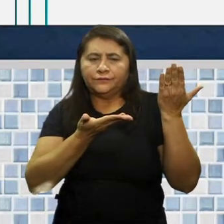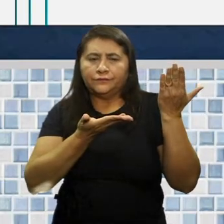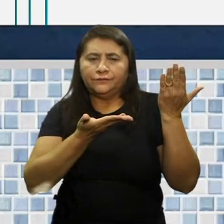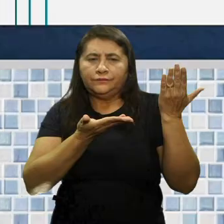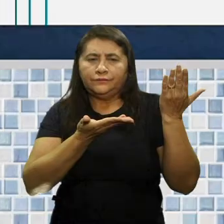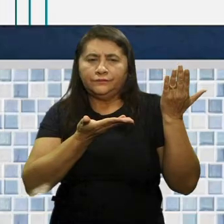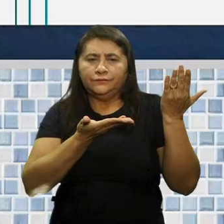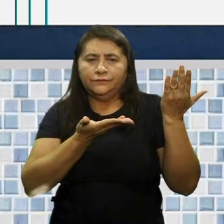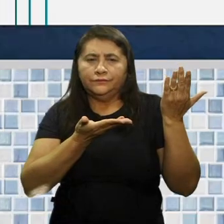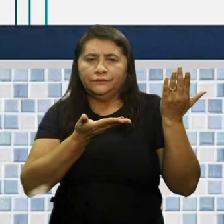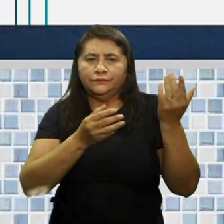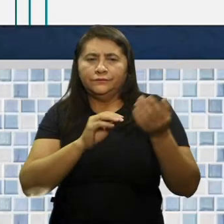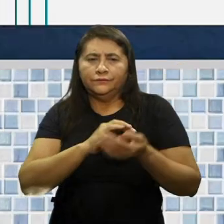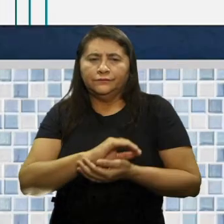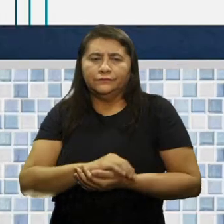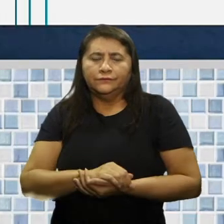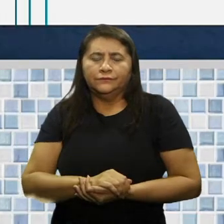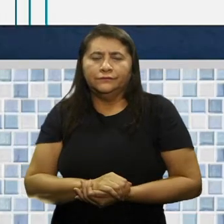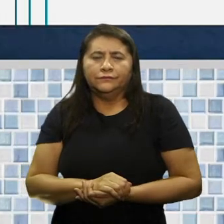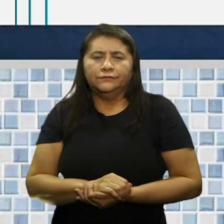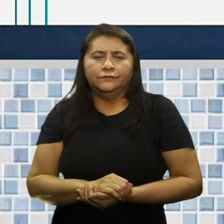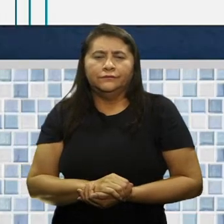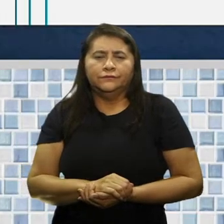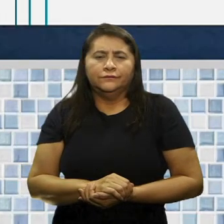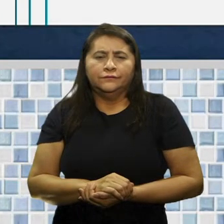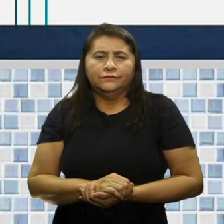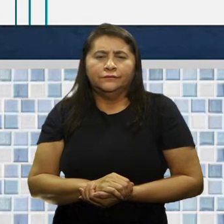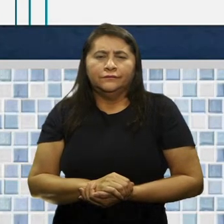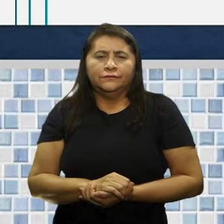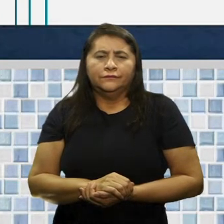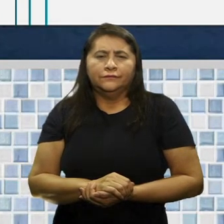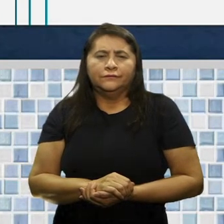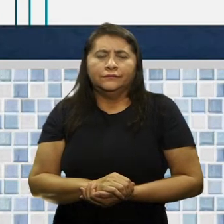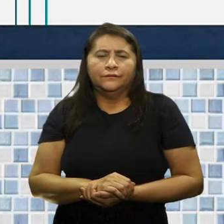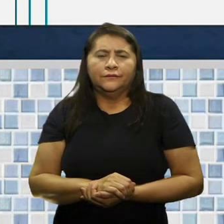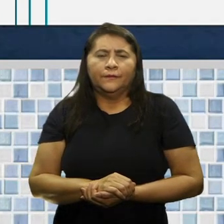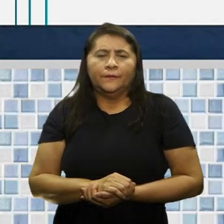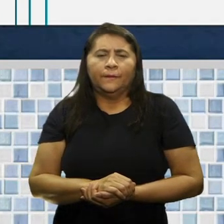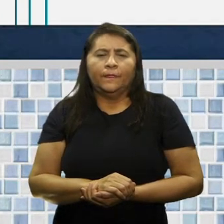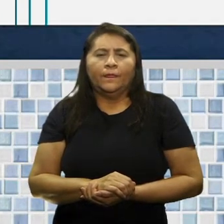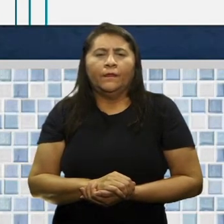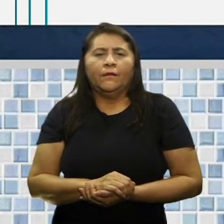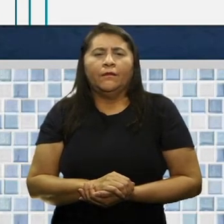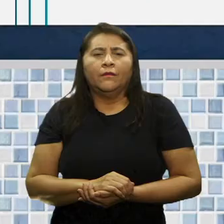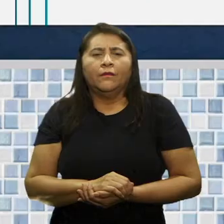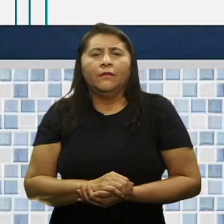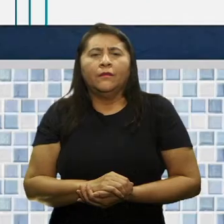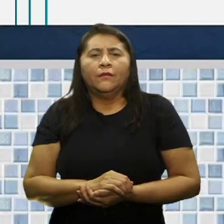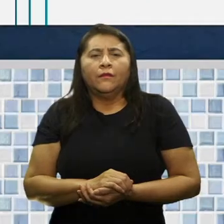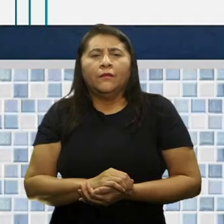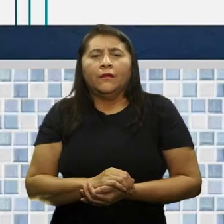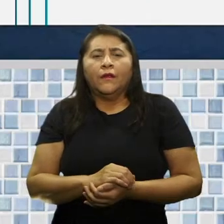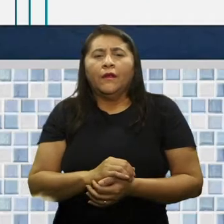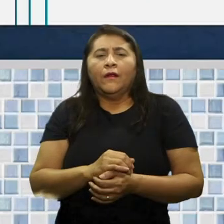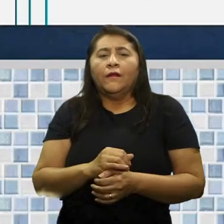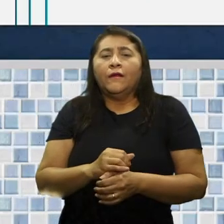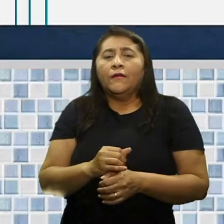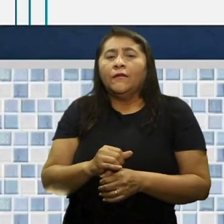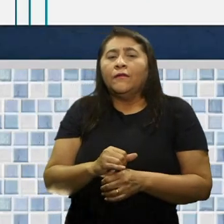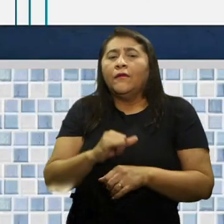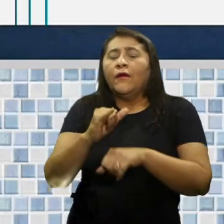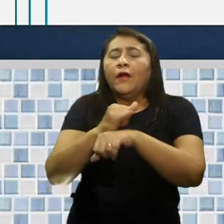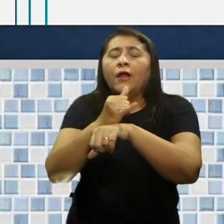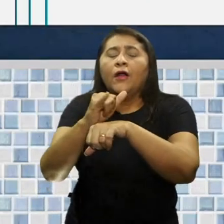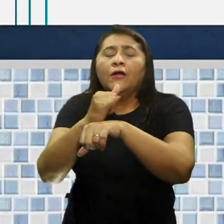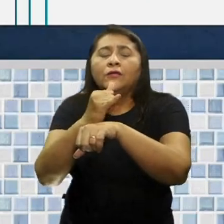producing your own post about one of these following situations. O que é que está dizendo aqui? Isso é uma instrução. Isso já é